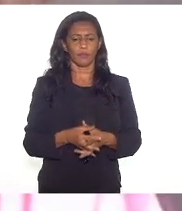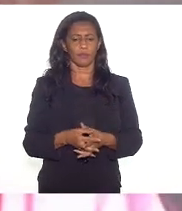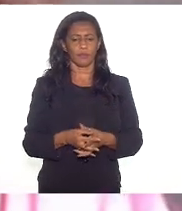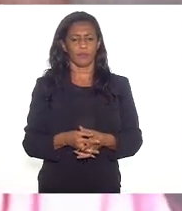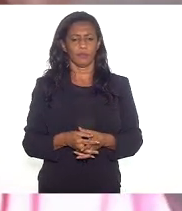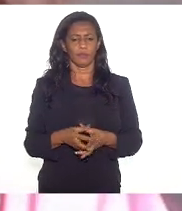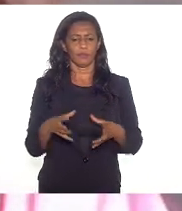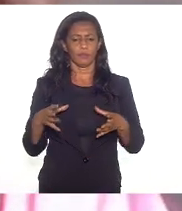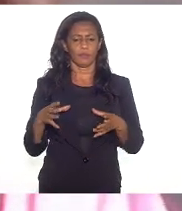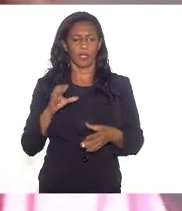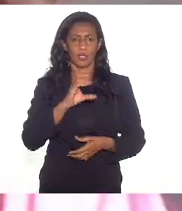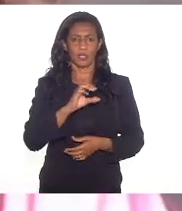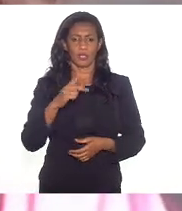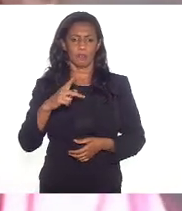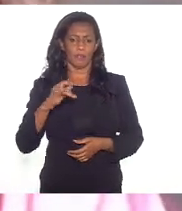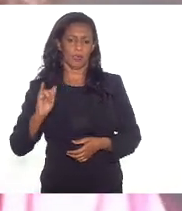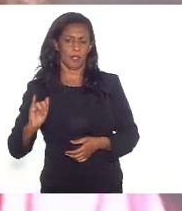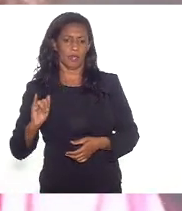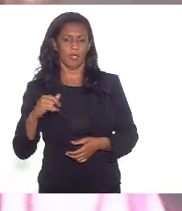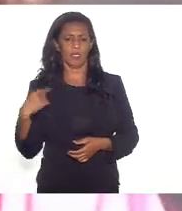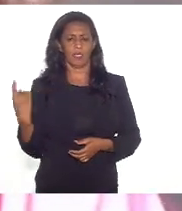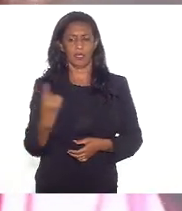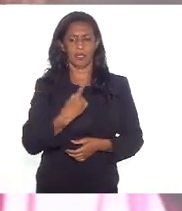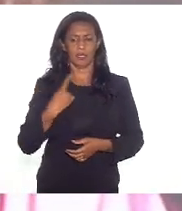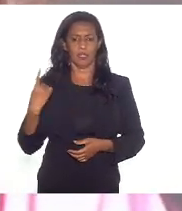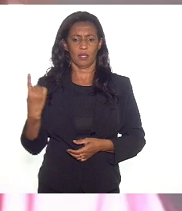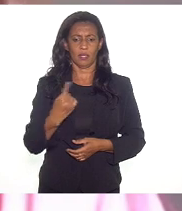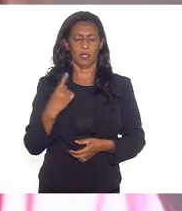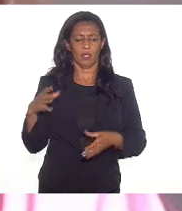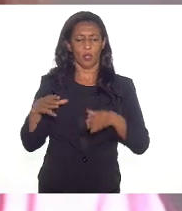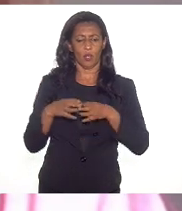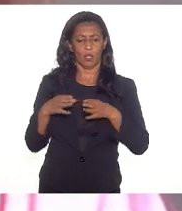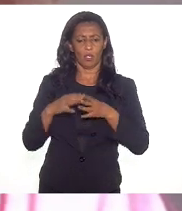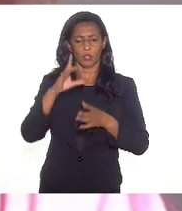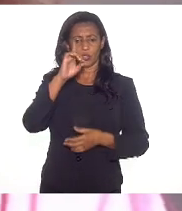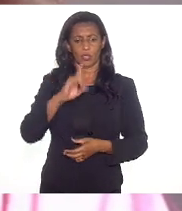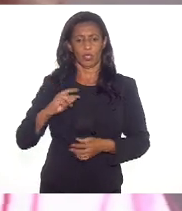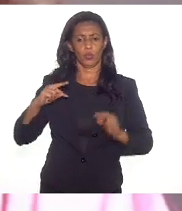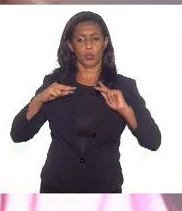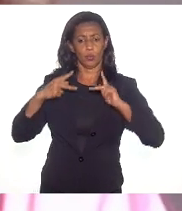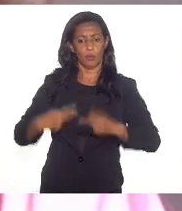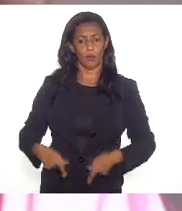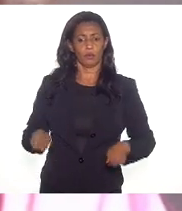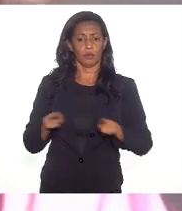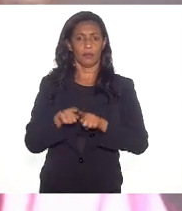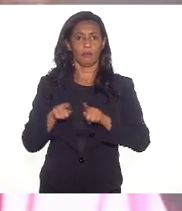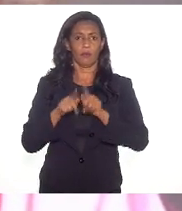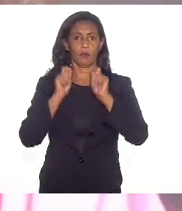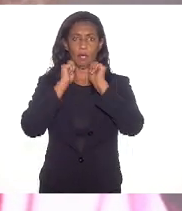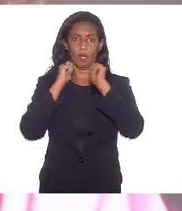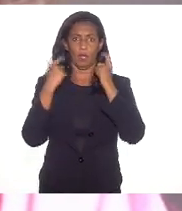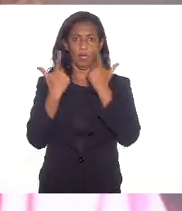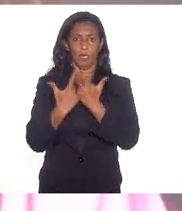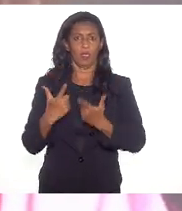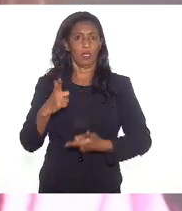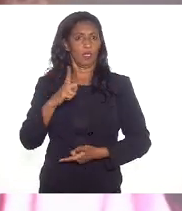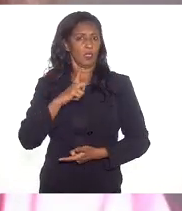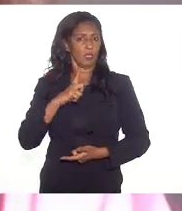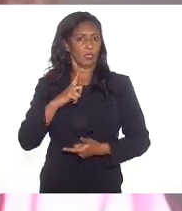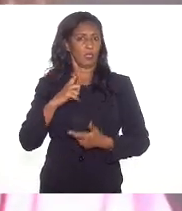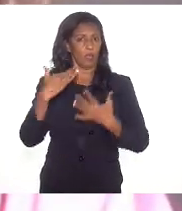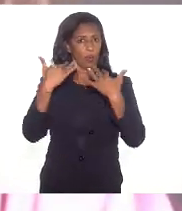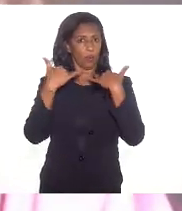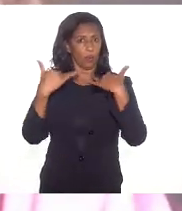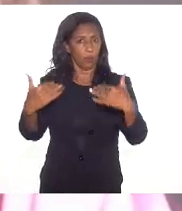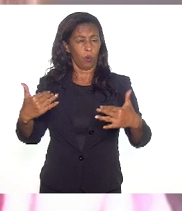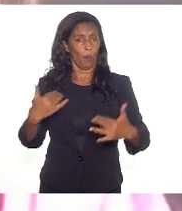por essa CPI e a nossa Comissão de Direitos Humanos também da Casa, que está com uma audiência